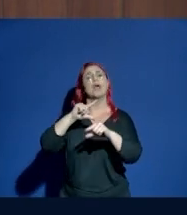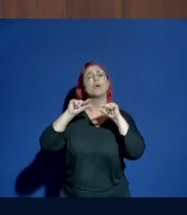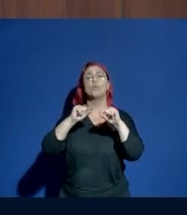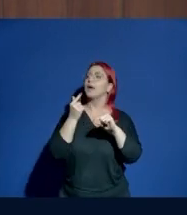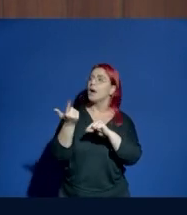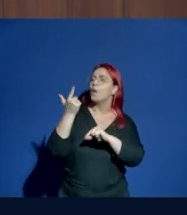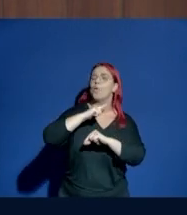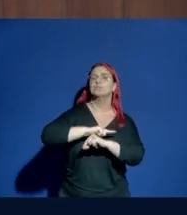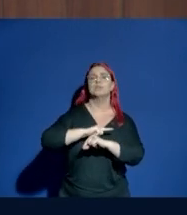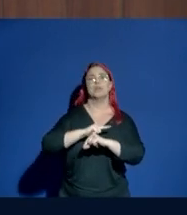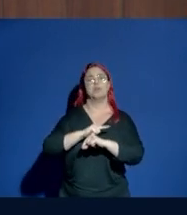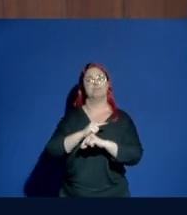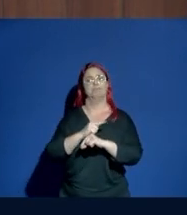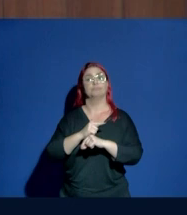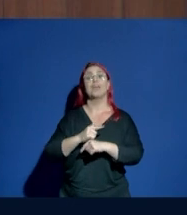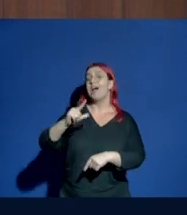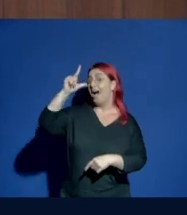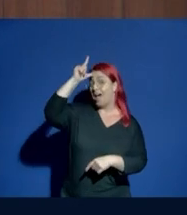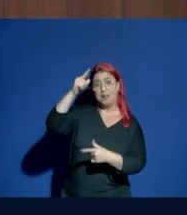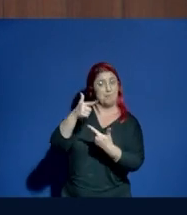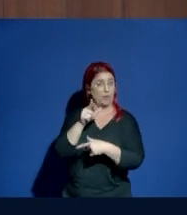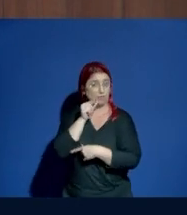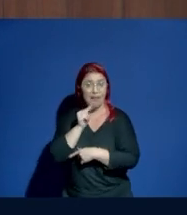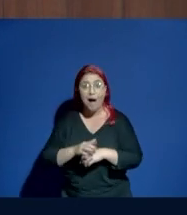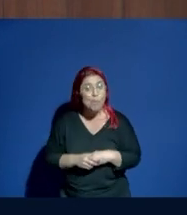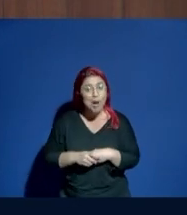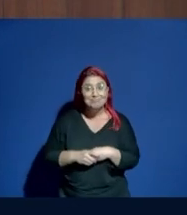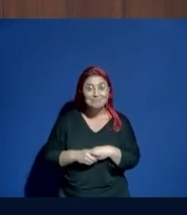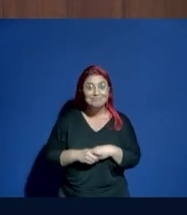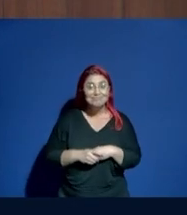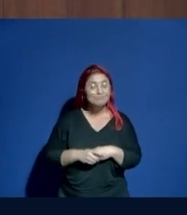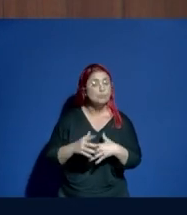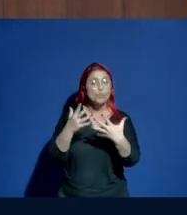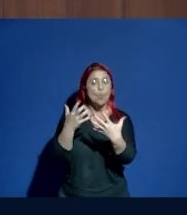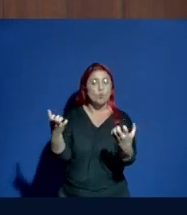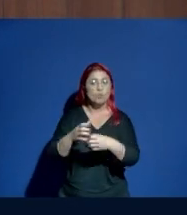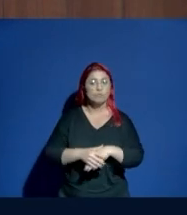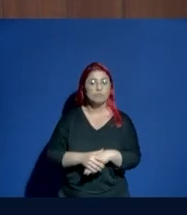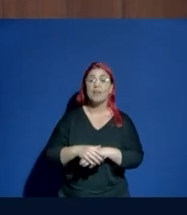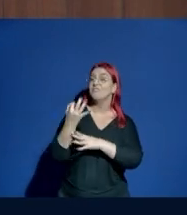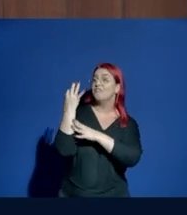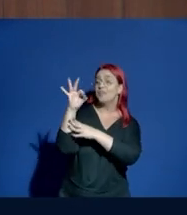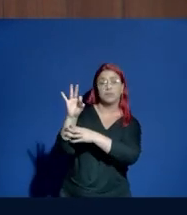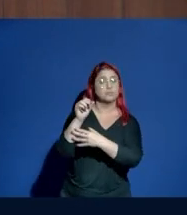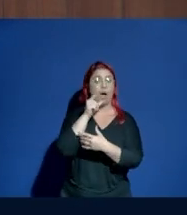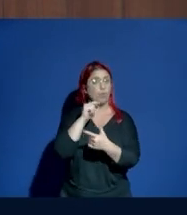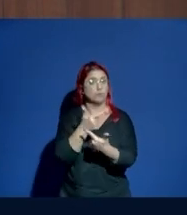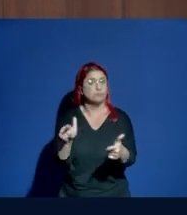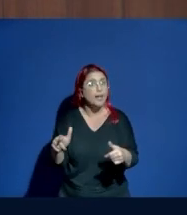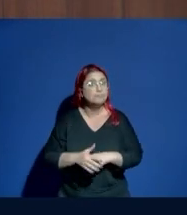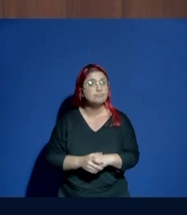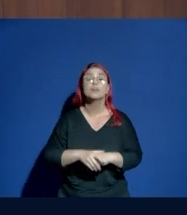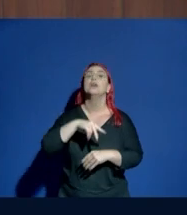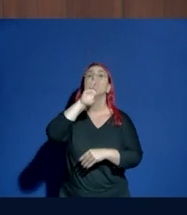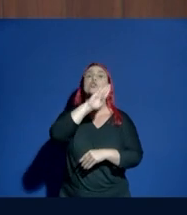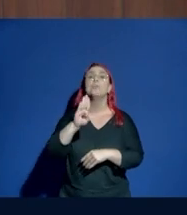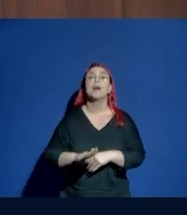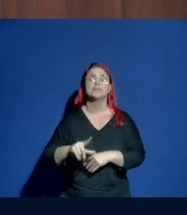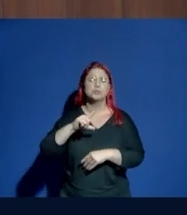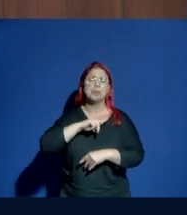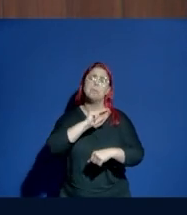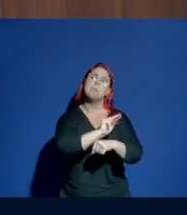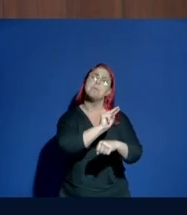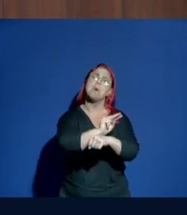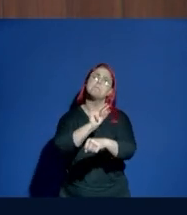poder muito bem zelar Alemanha não tem água hoje escassez de água a França Está sem água e o Brasil tá sabendo